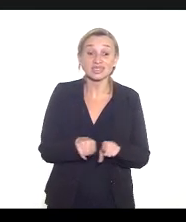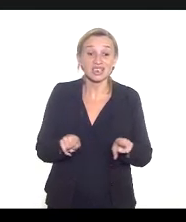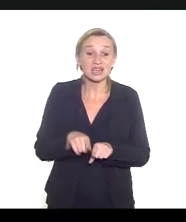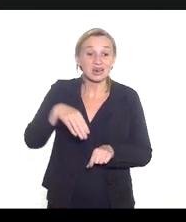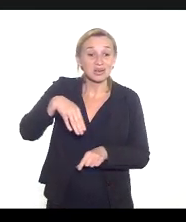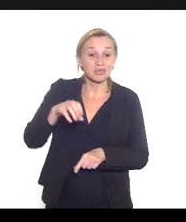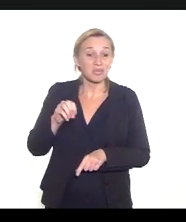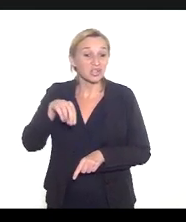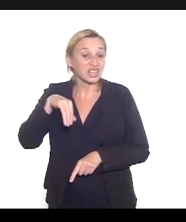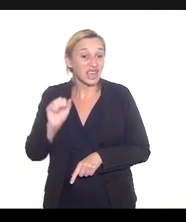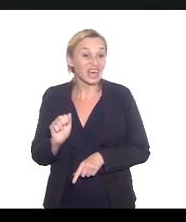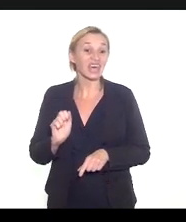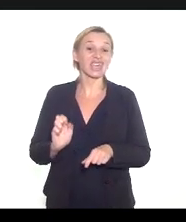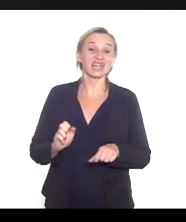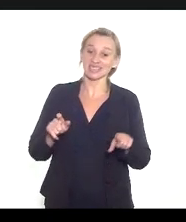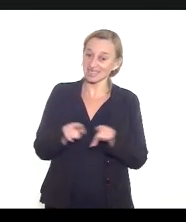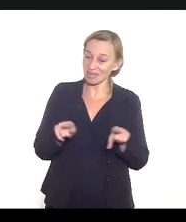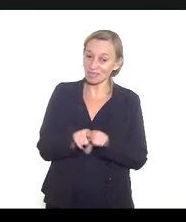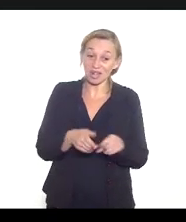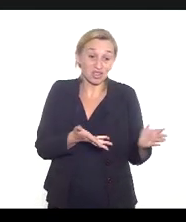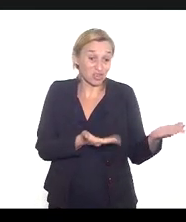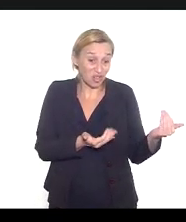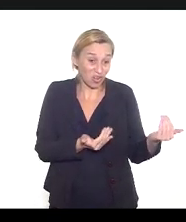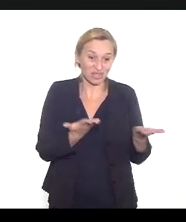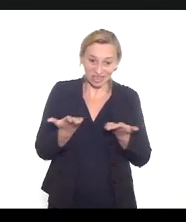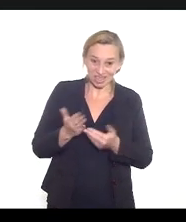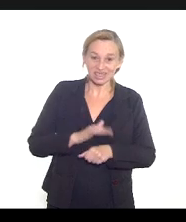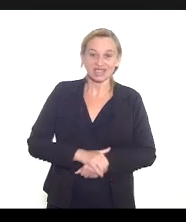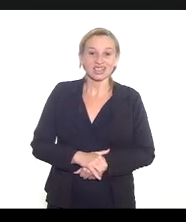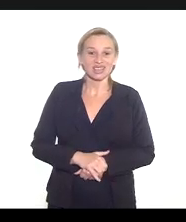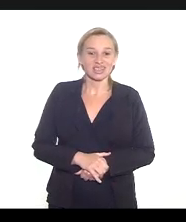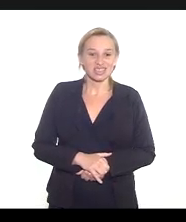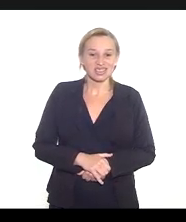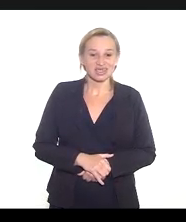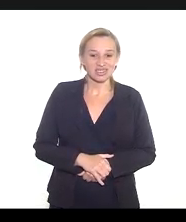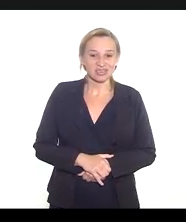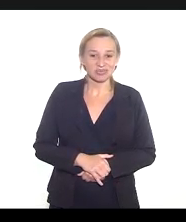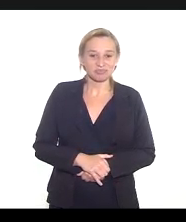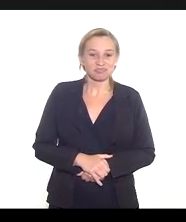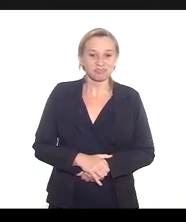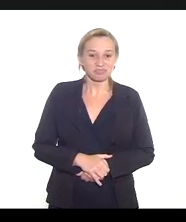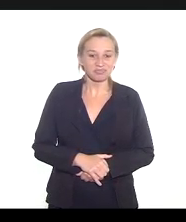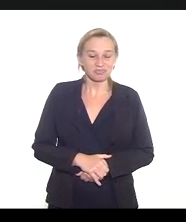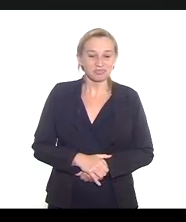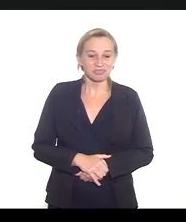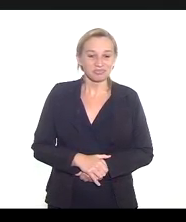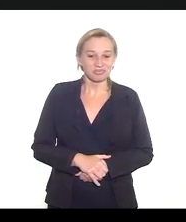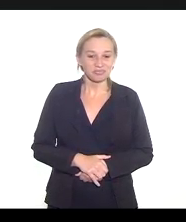França Dra Monique também jovem que não é